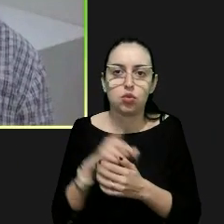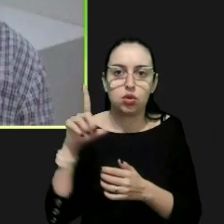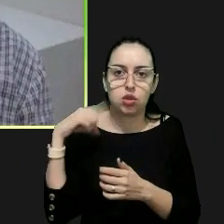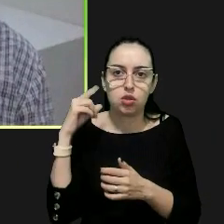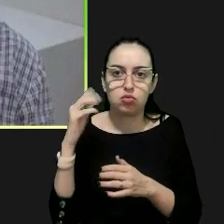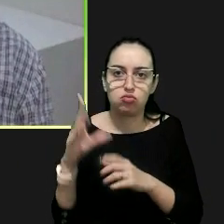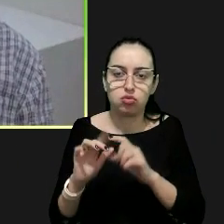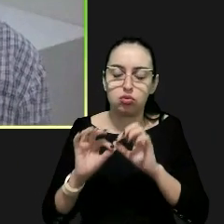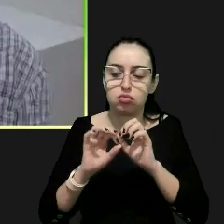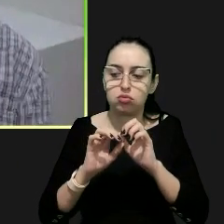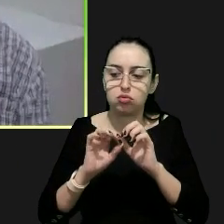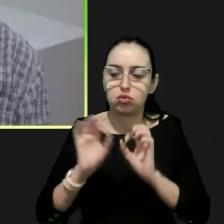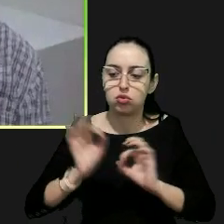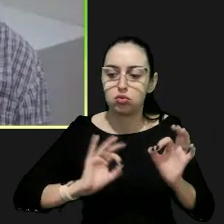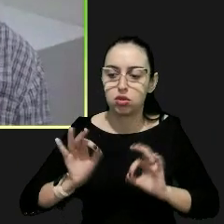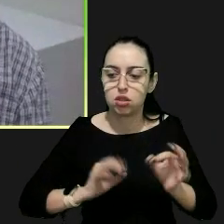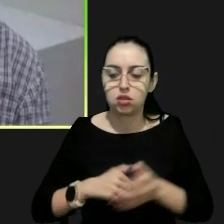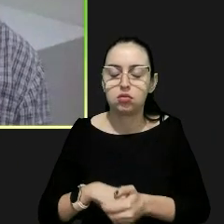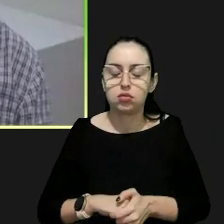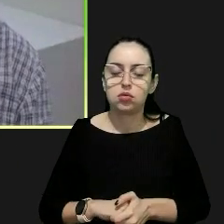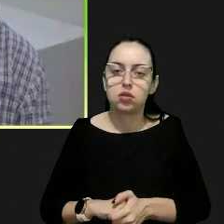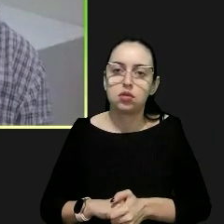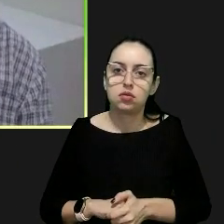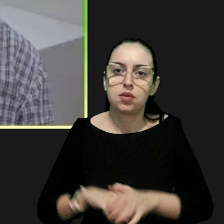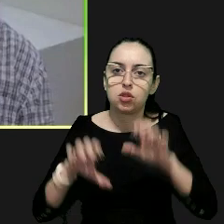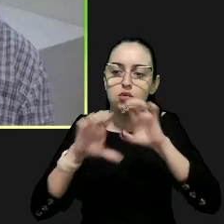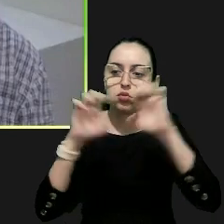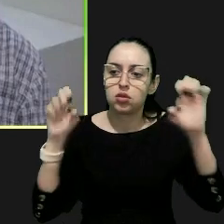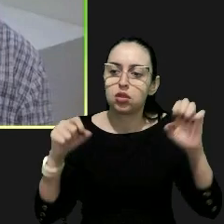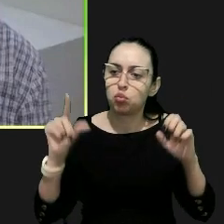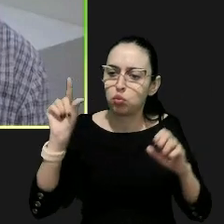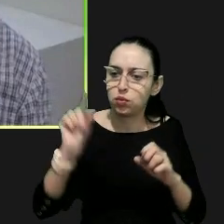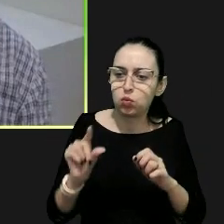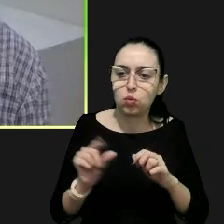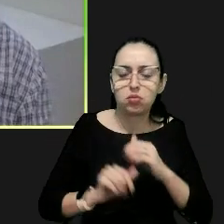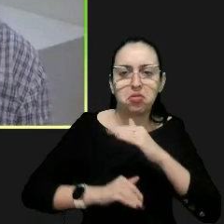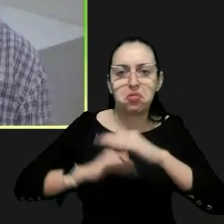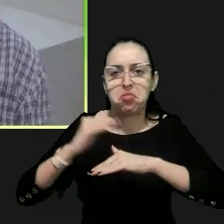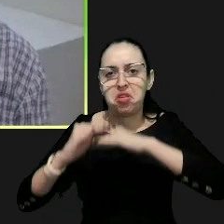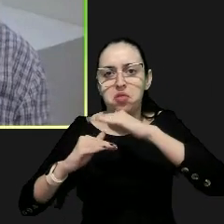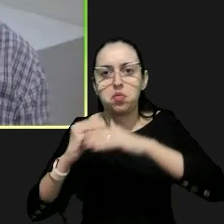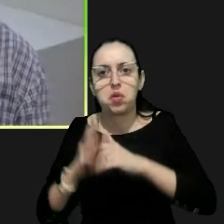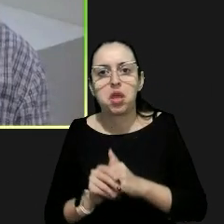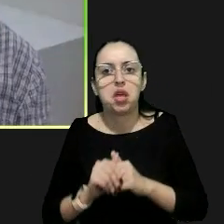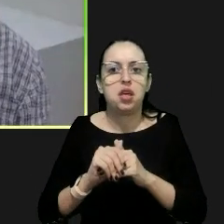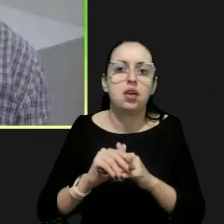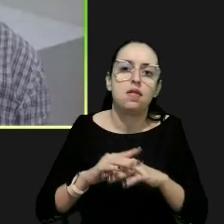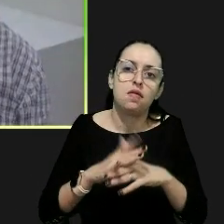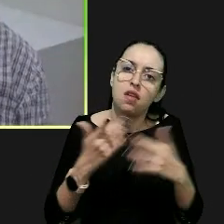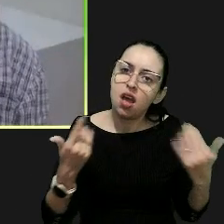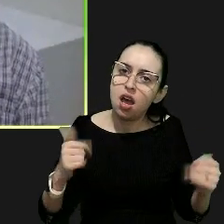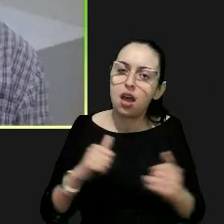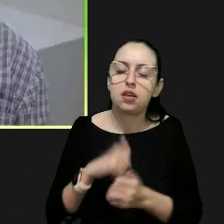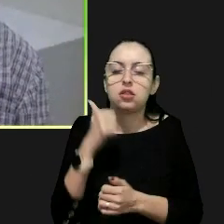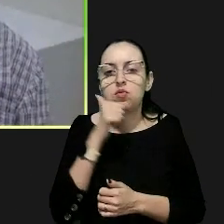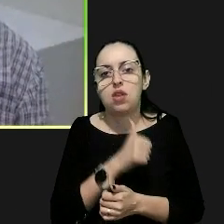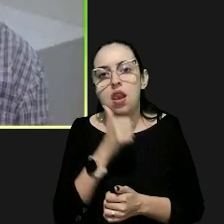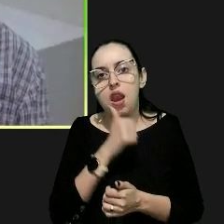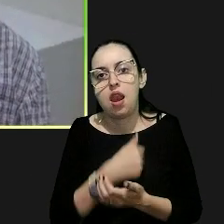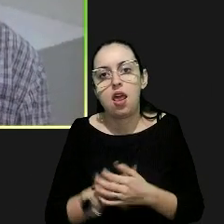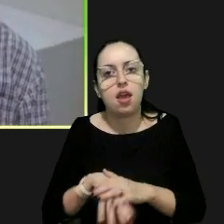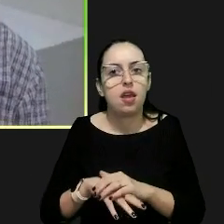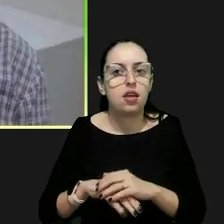O tribunal, o judiciário em geral, ele está defendendo tanta minoria, os trans, os gays,